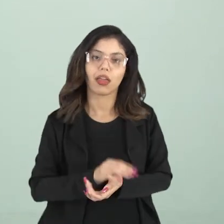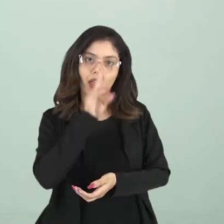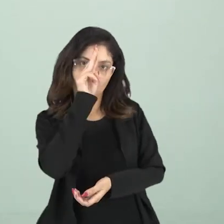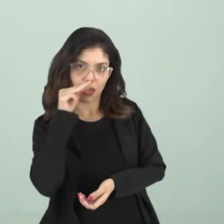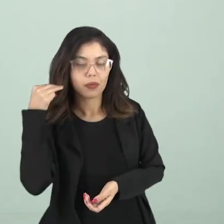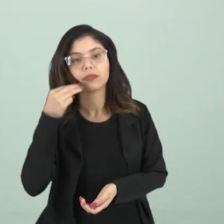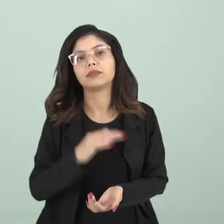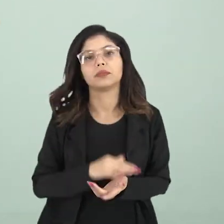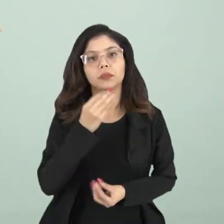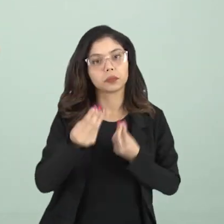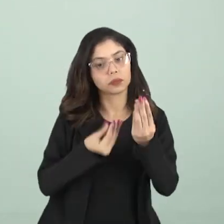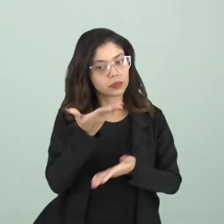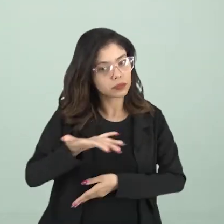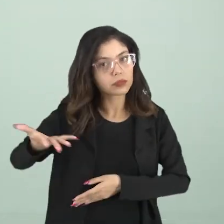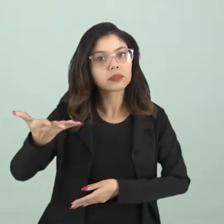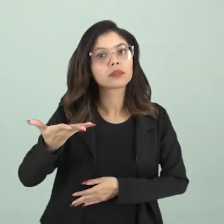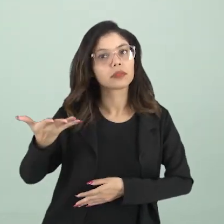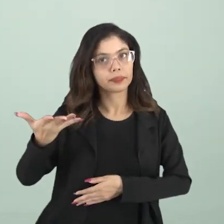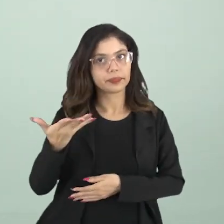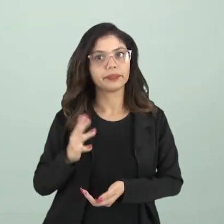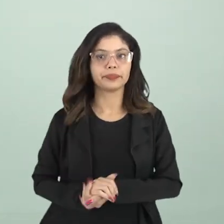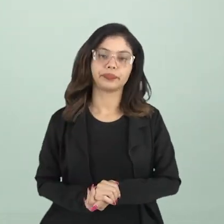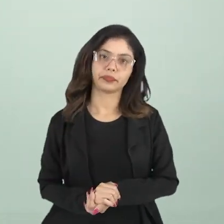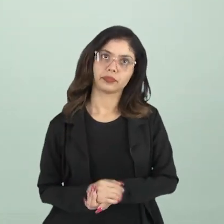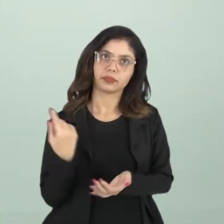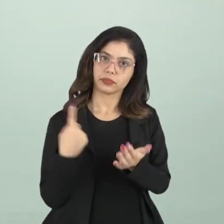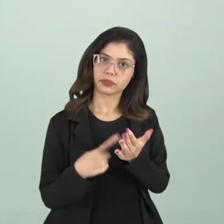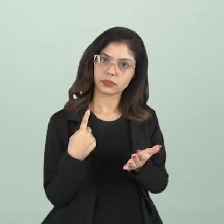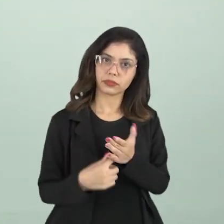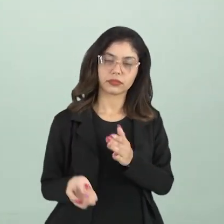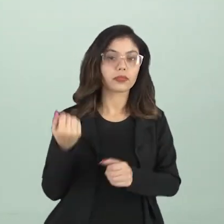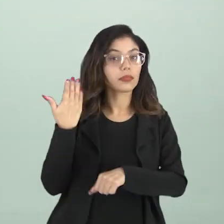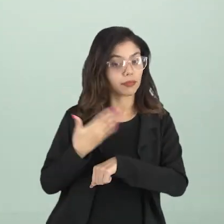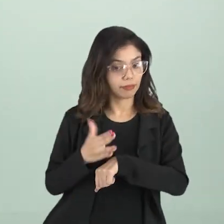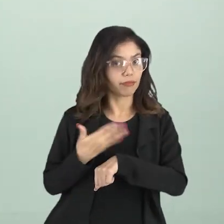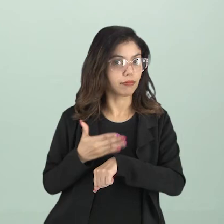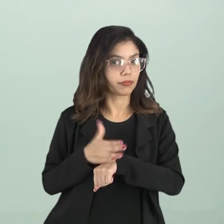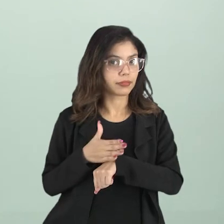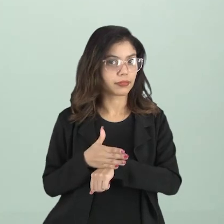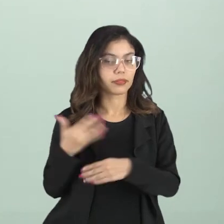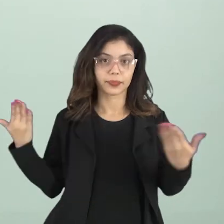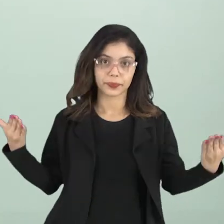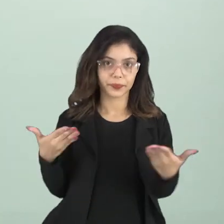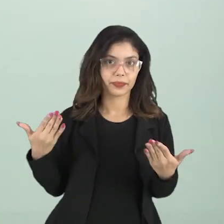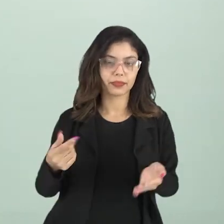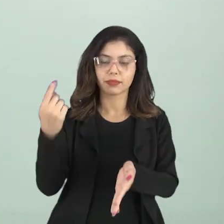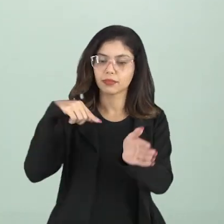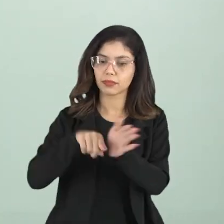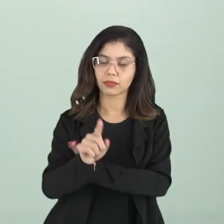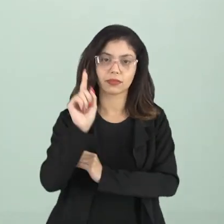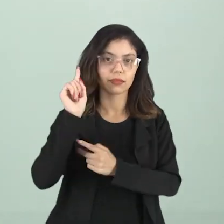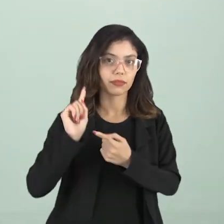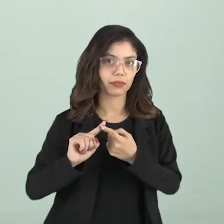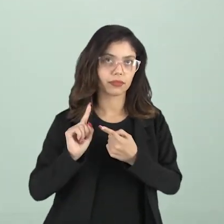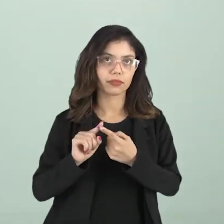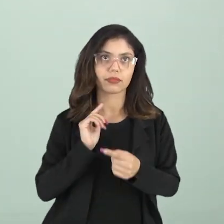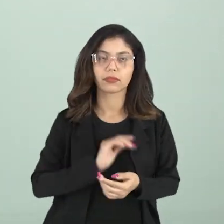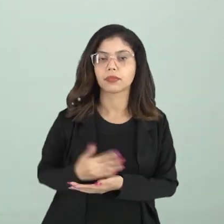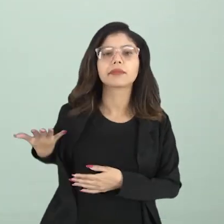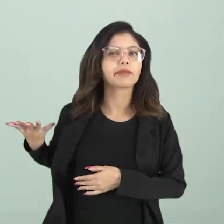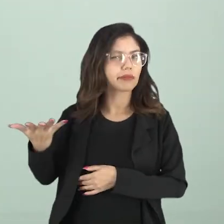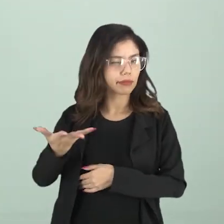Marx. Agora, com base nessas considerações, vamos exercitar o nosso aprendizado? Uma questão